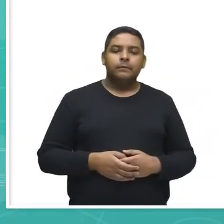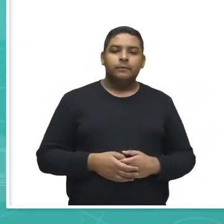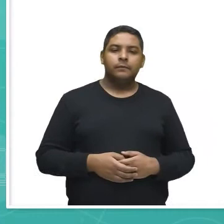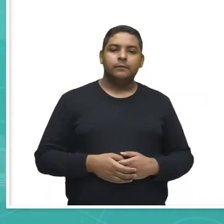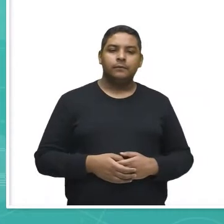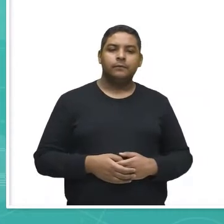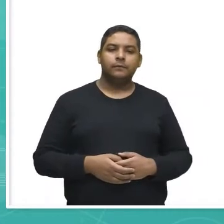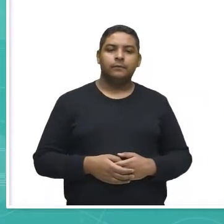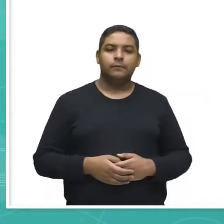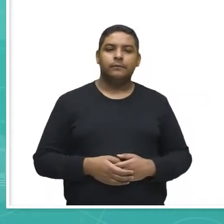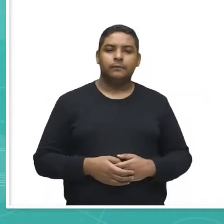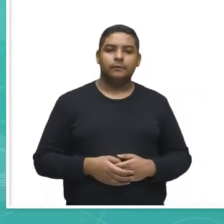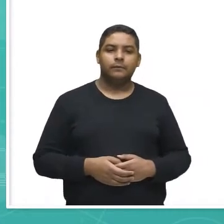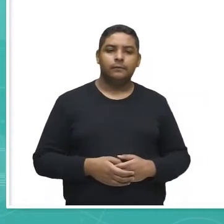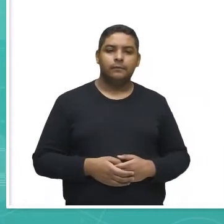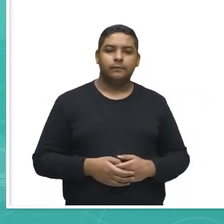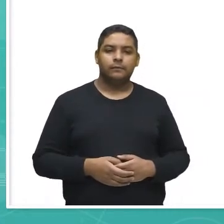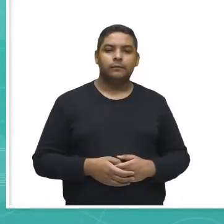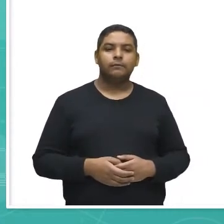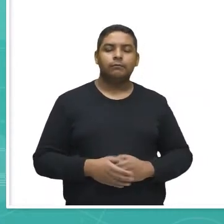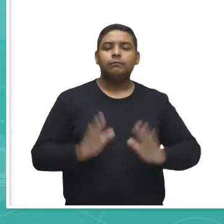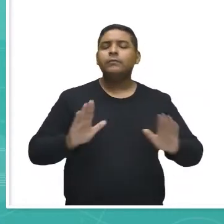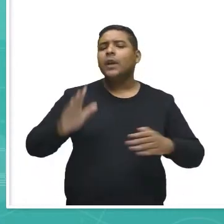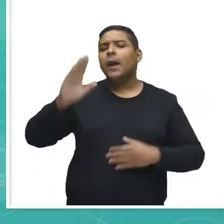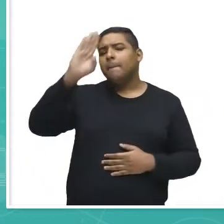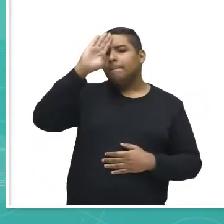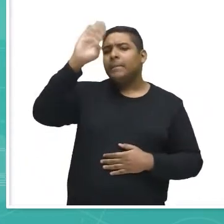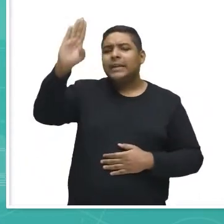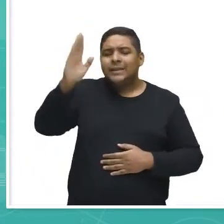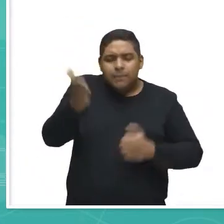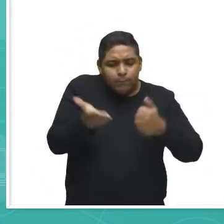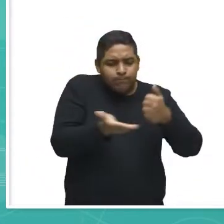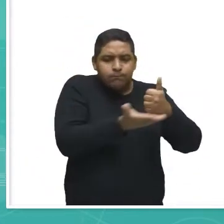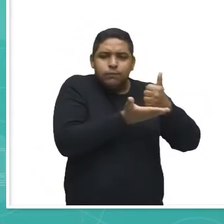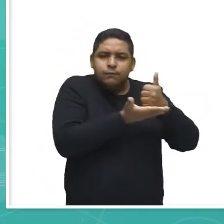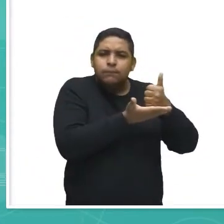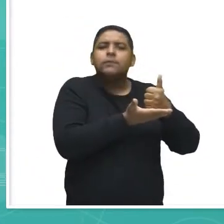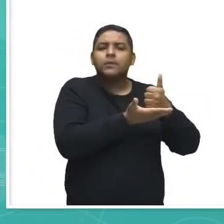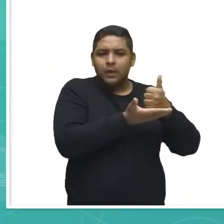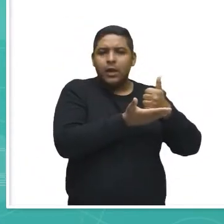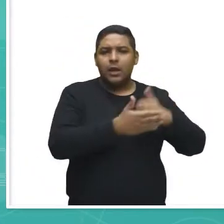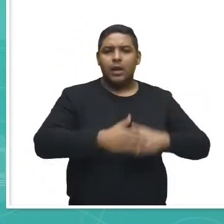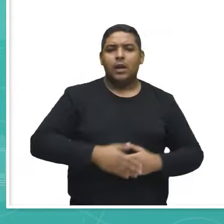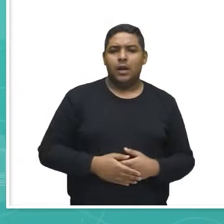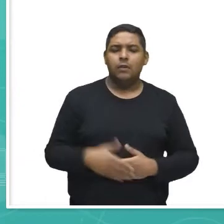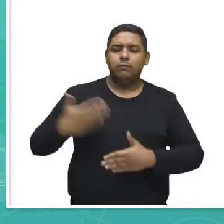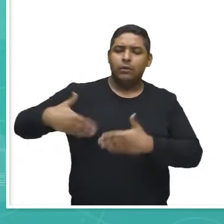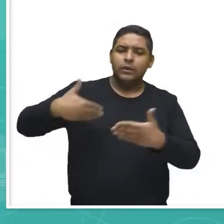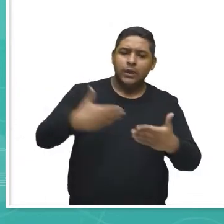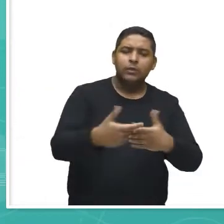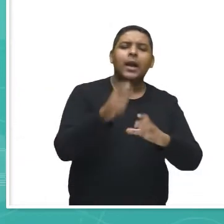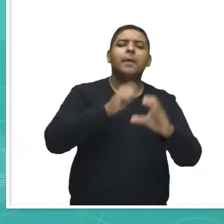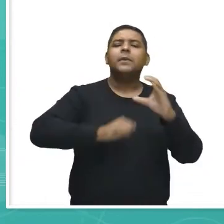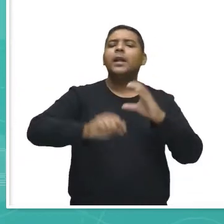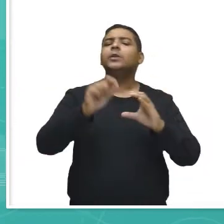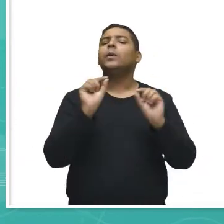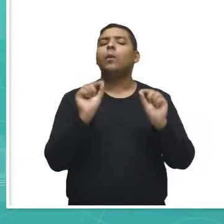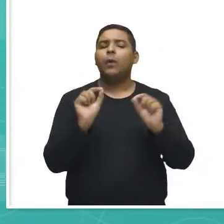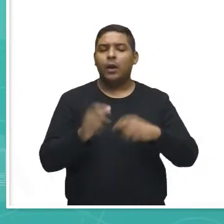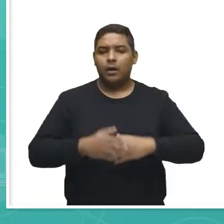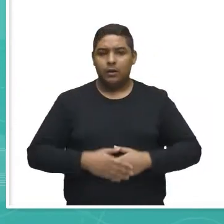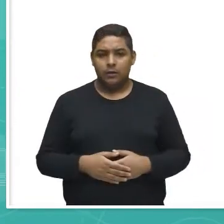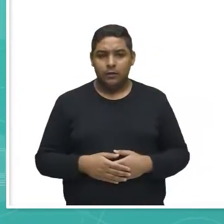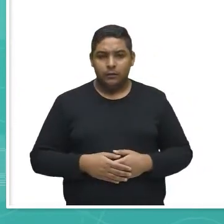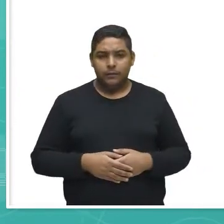dos anos, tá? Mas a principal base para nós verificarmos esse processo capitalista vai ser através do